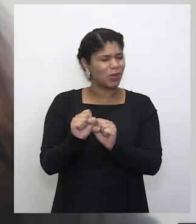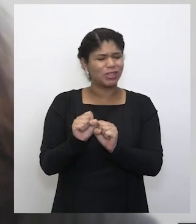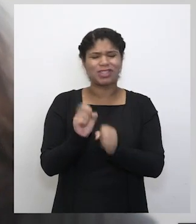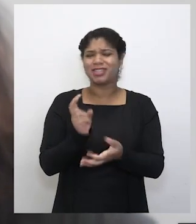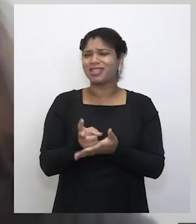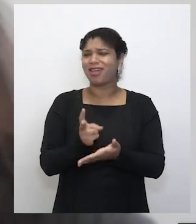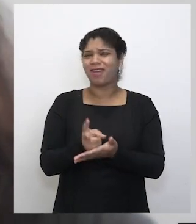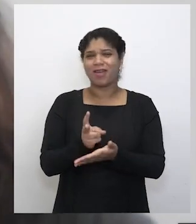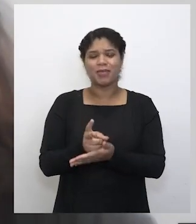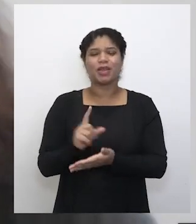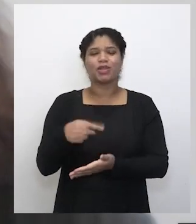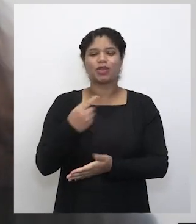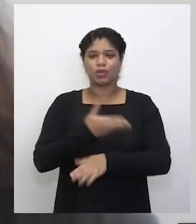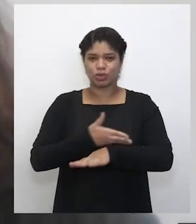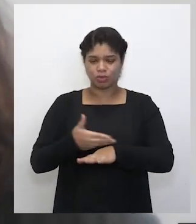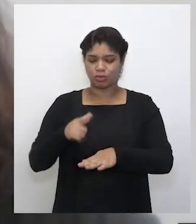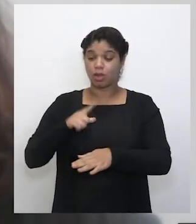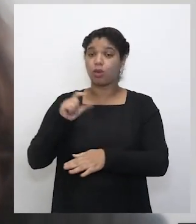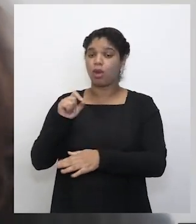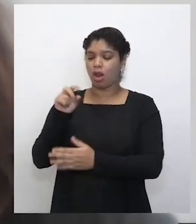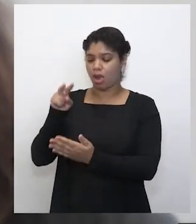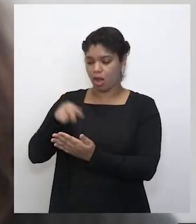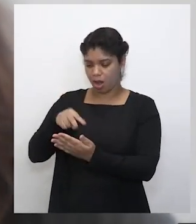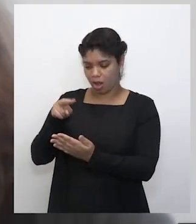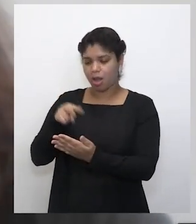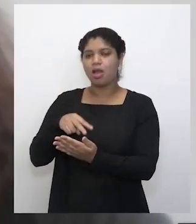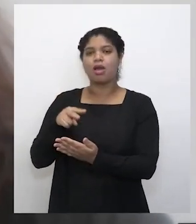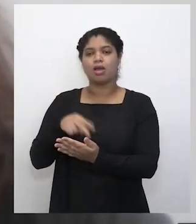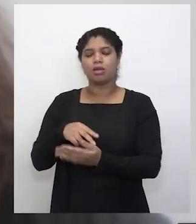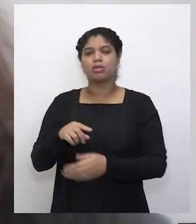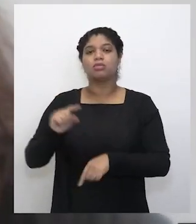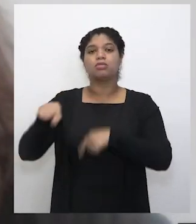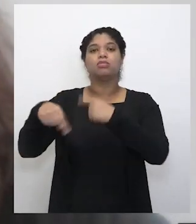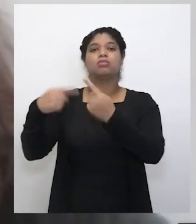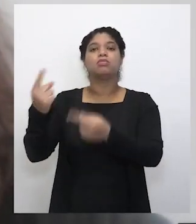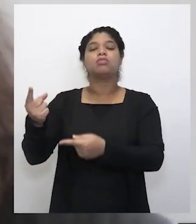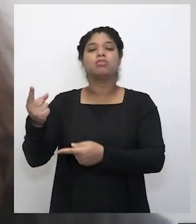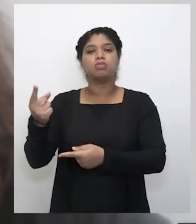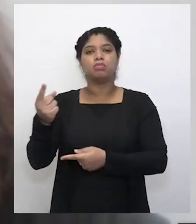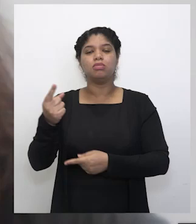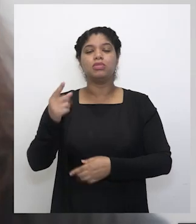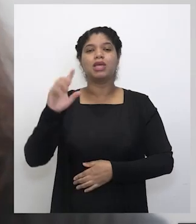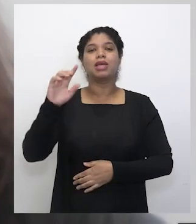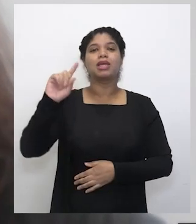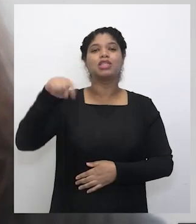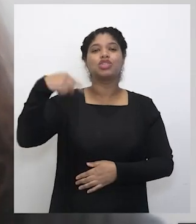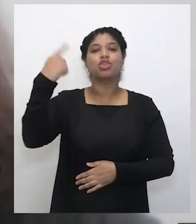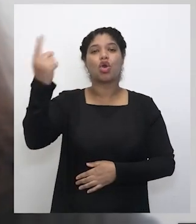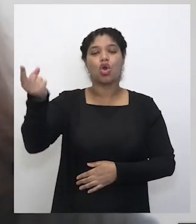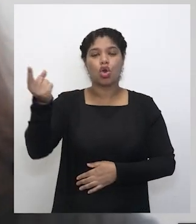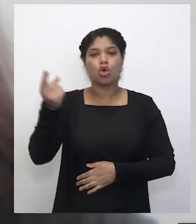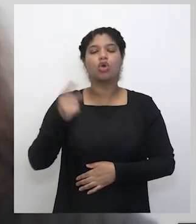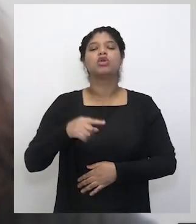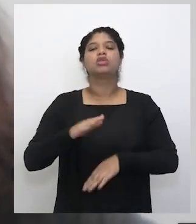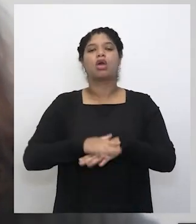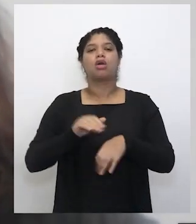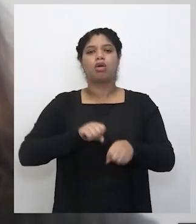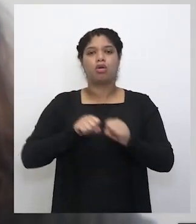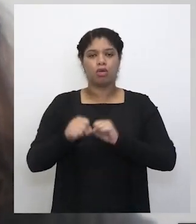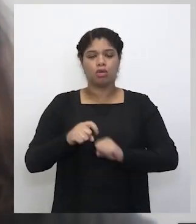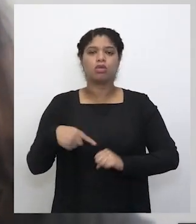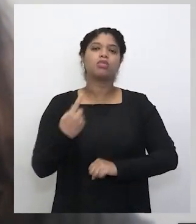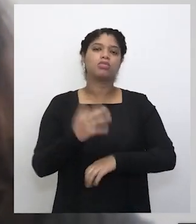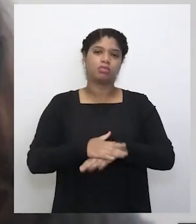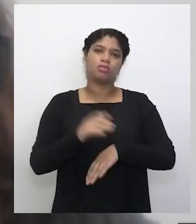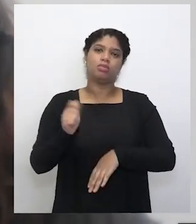gente vai ler, né? E vai trazer para as próximas contribuições, as próximas formações. E nós só